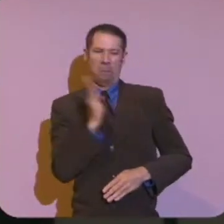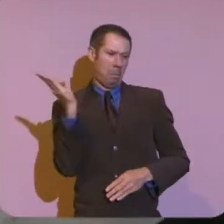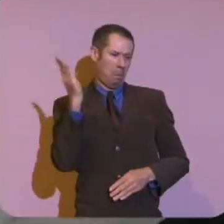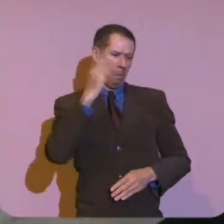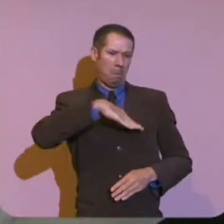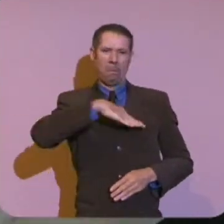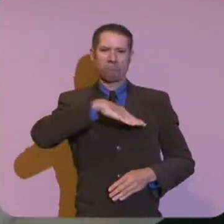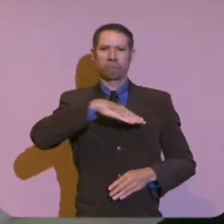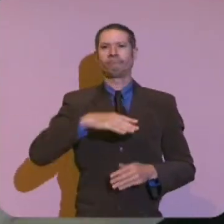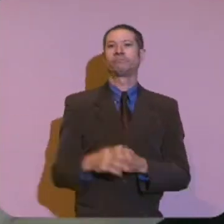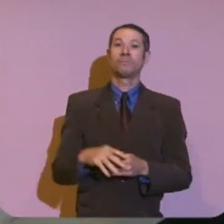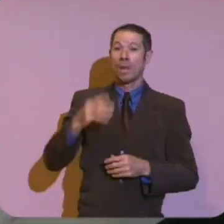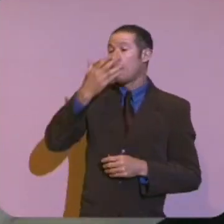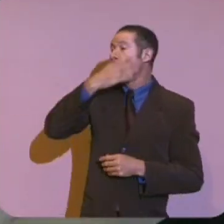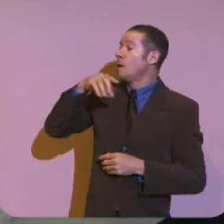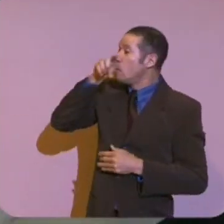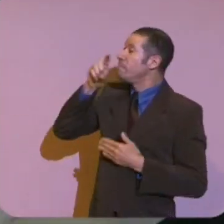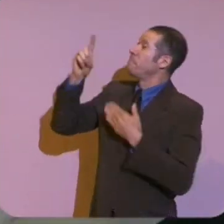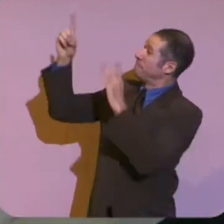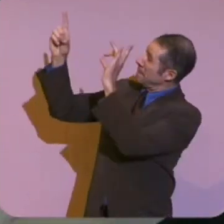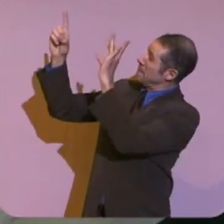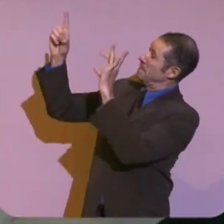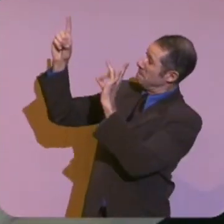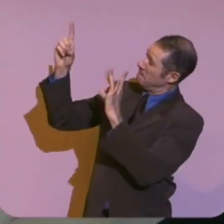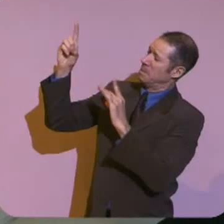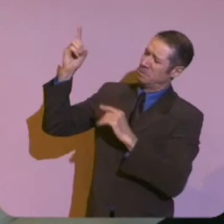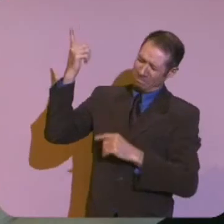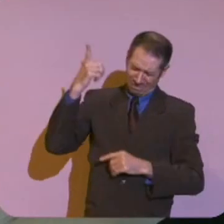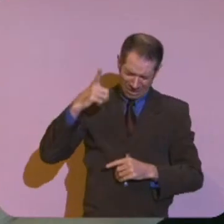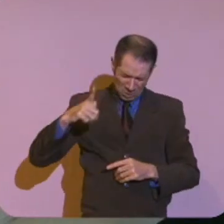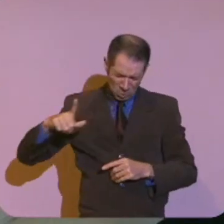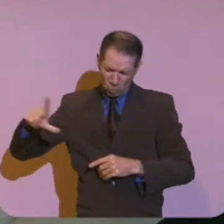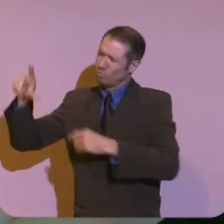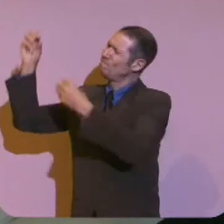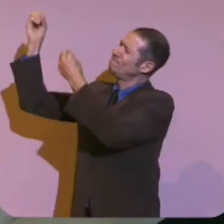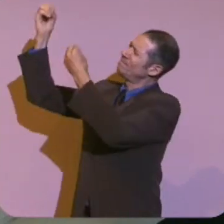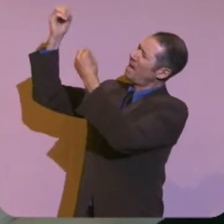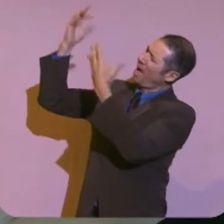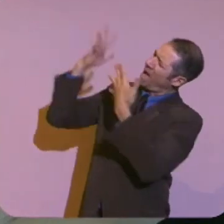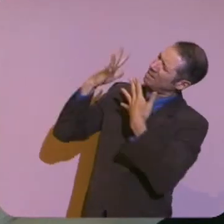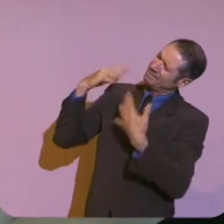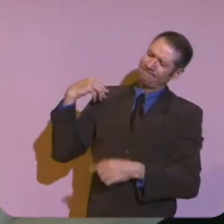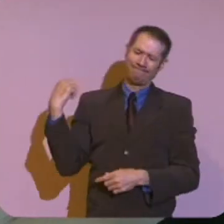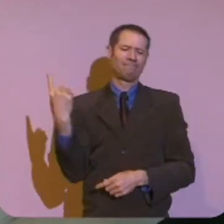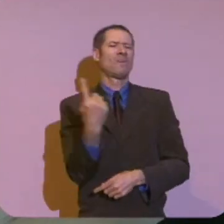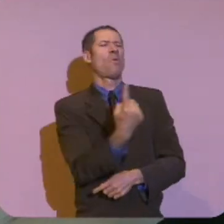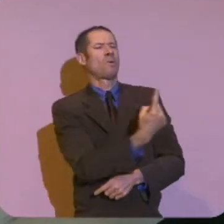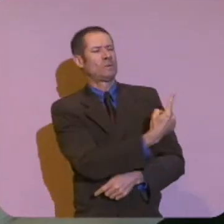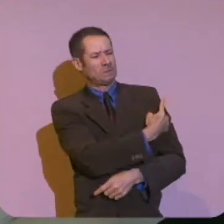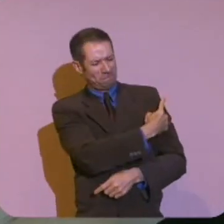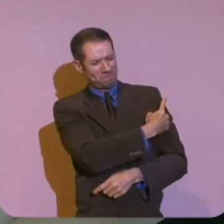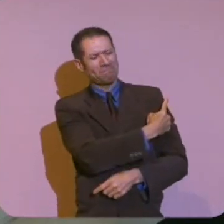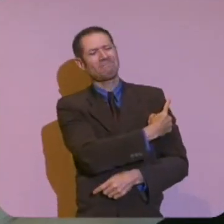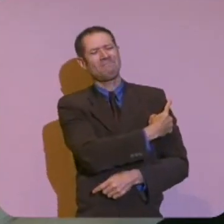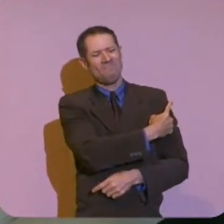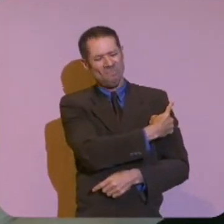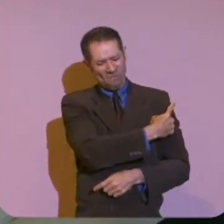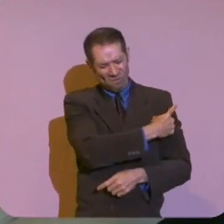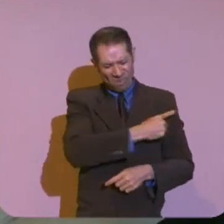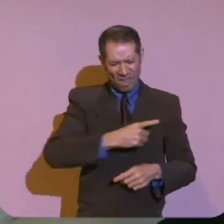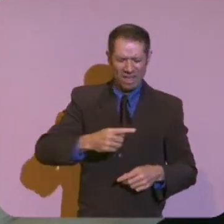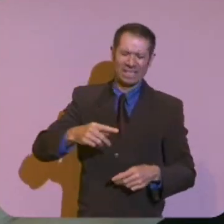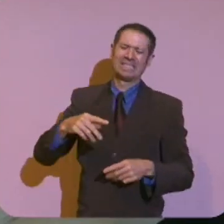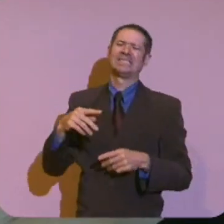perverso. Pai querido, nesta hora, outra vez, derrama graça sobre nós e